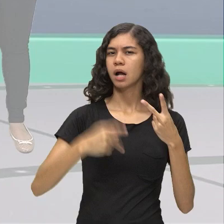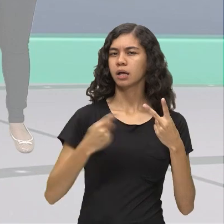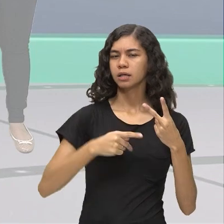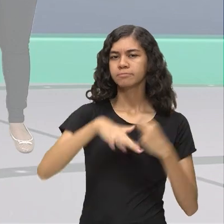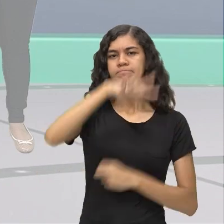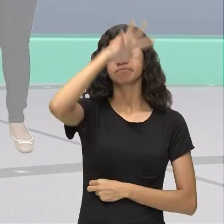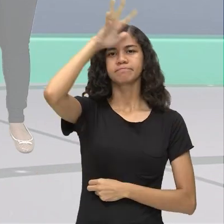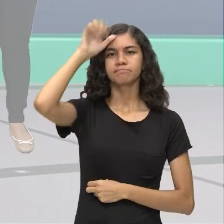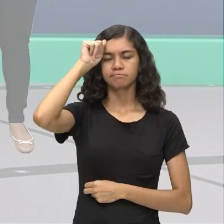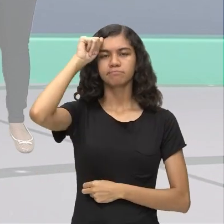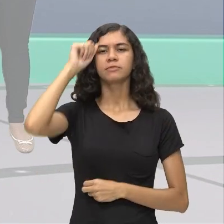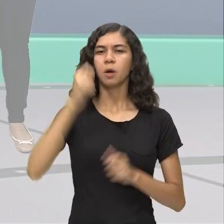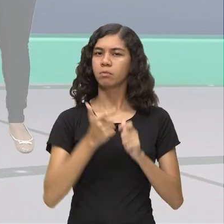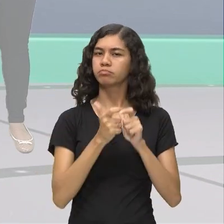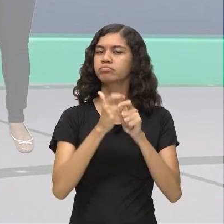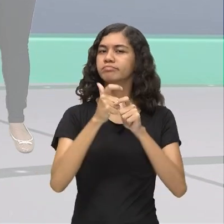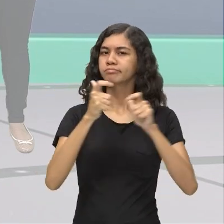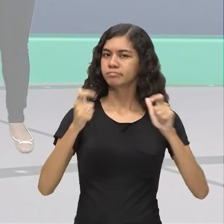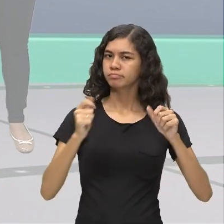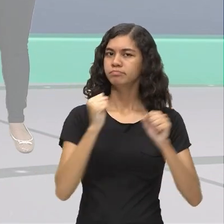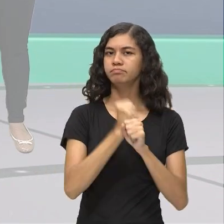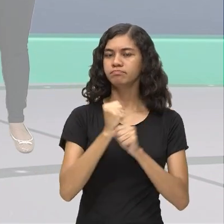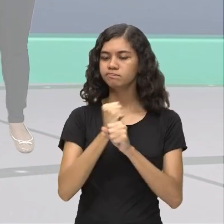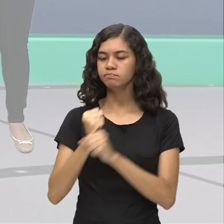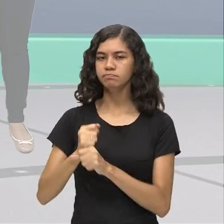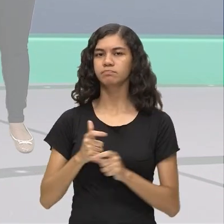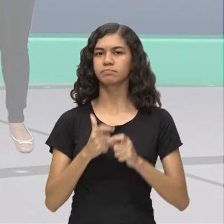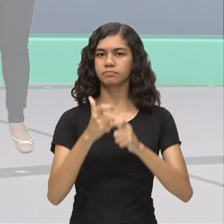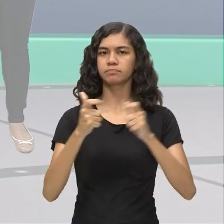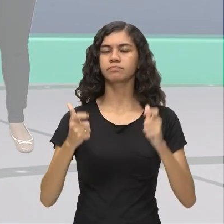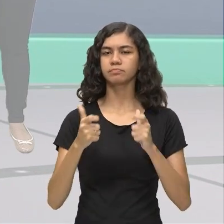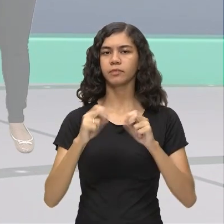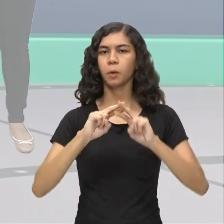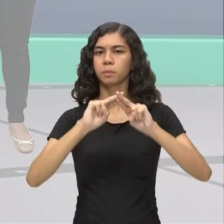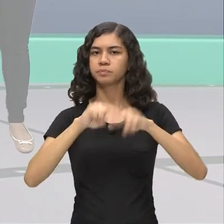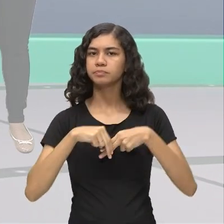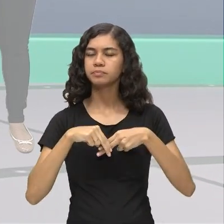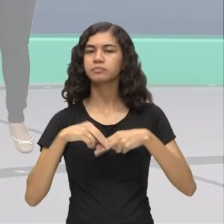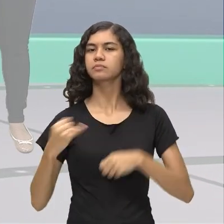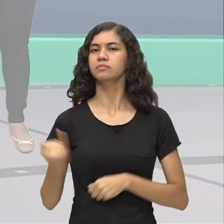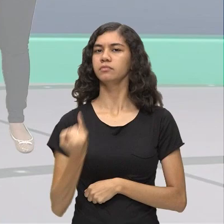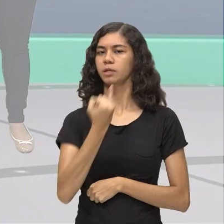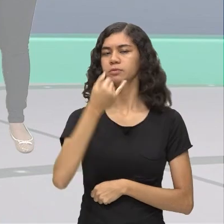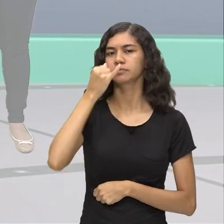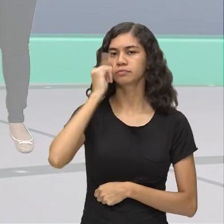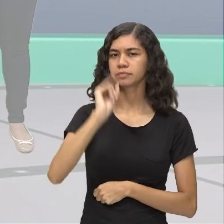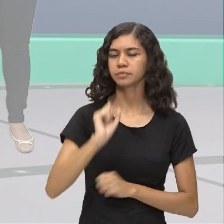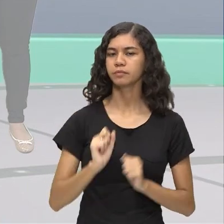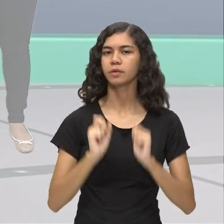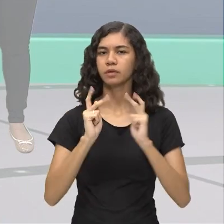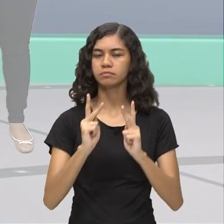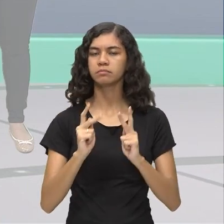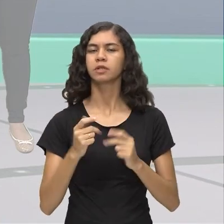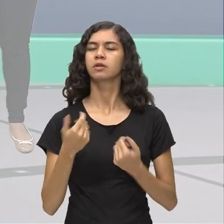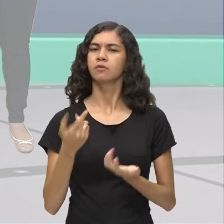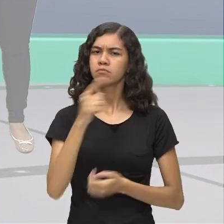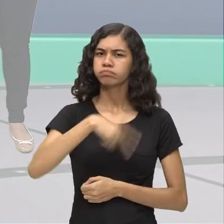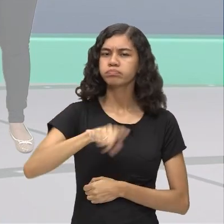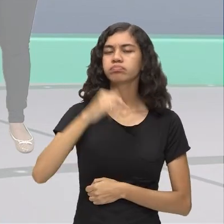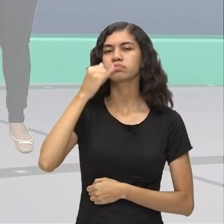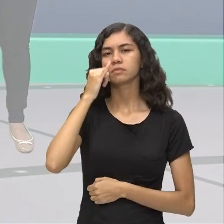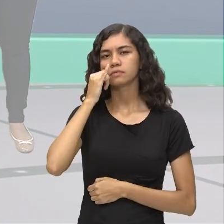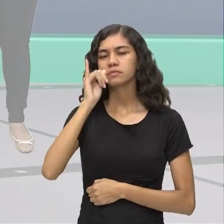observou aí que teve um aumento muito grande, por isso é importante a prevenção, tá? Então previna-se, se